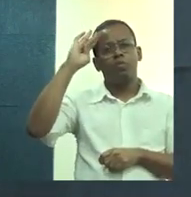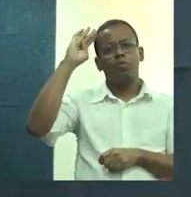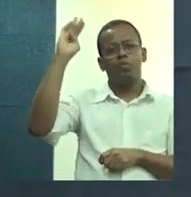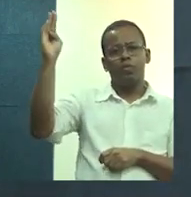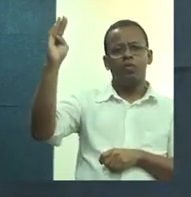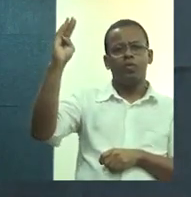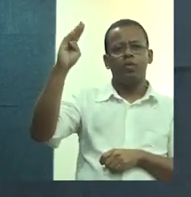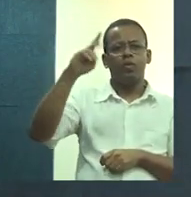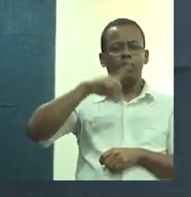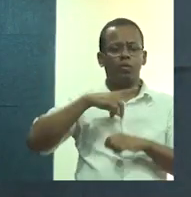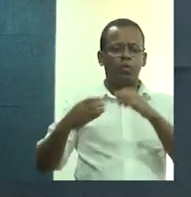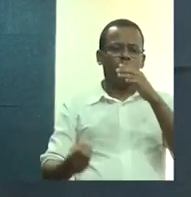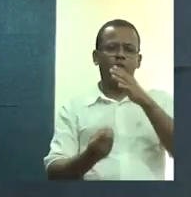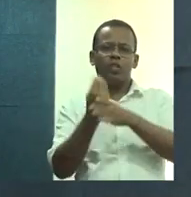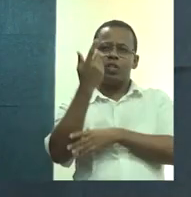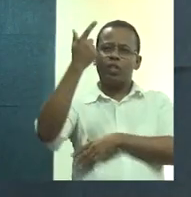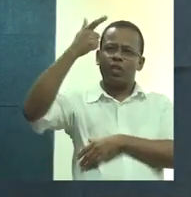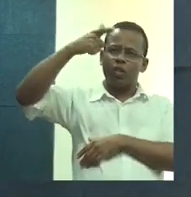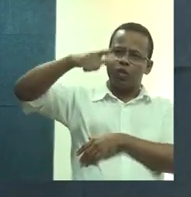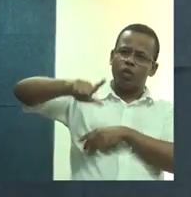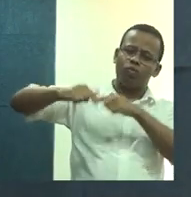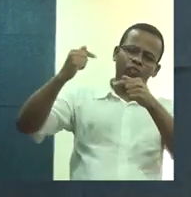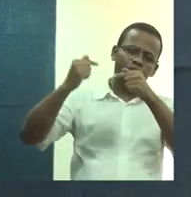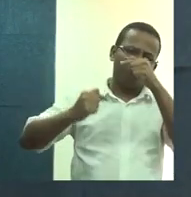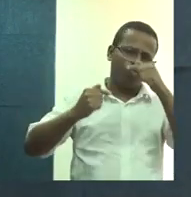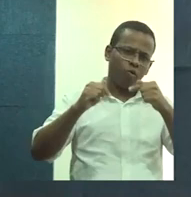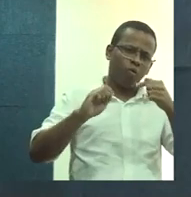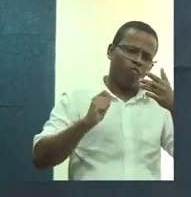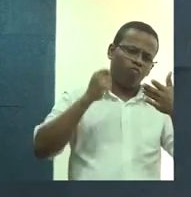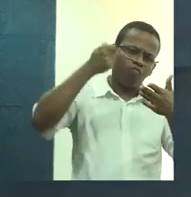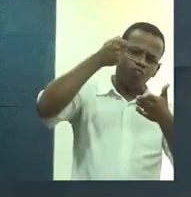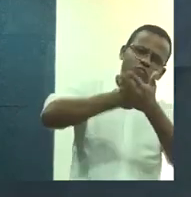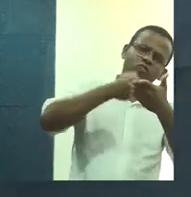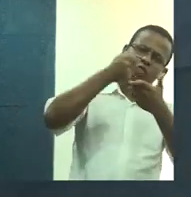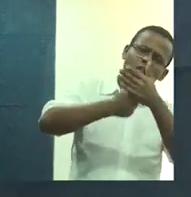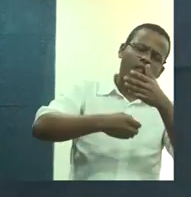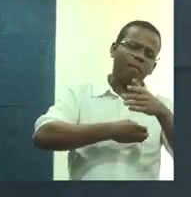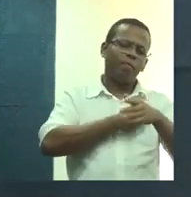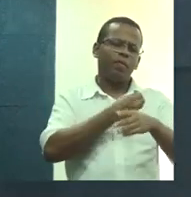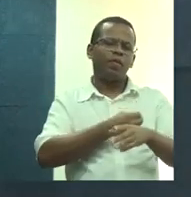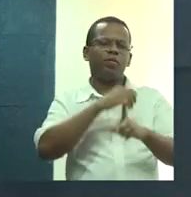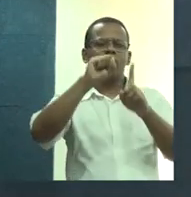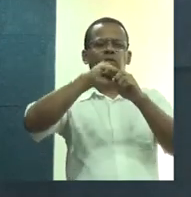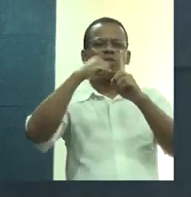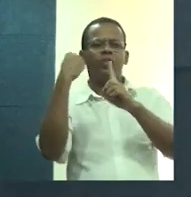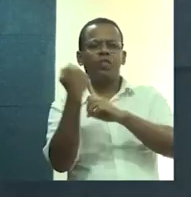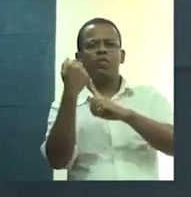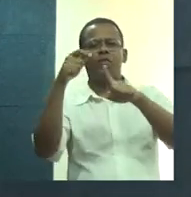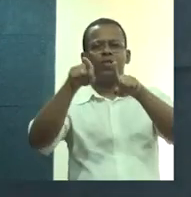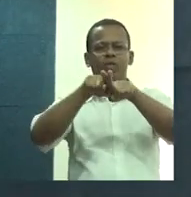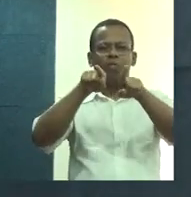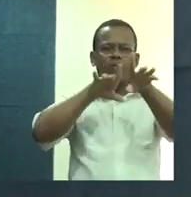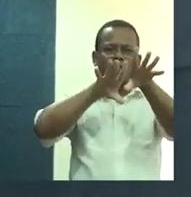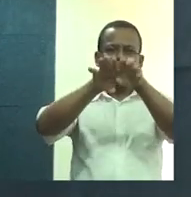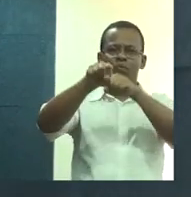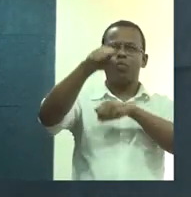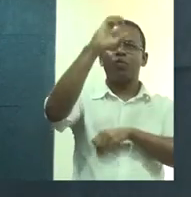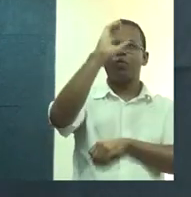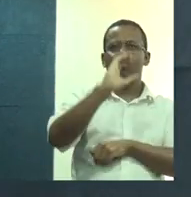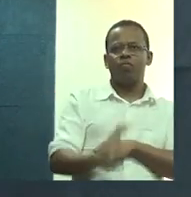componente pra gente recriar uma política pública vigorosa é focar na participação social e na formação cidadã